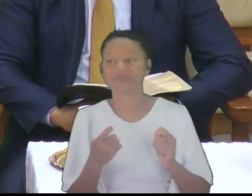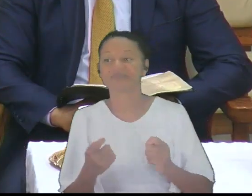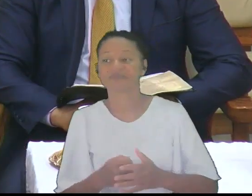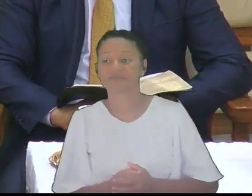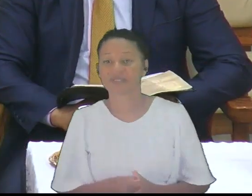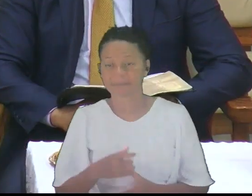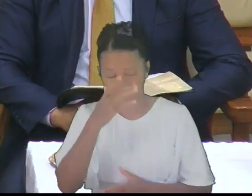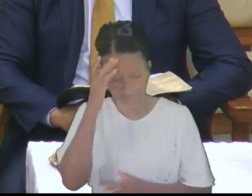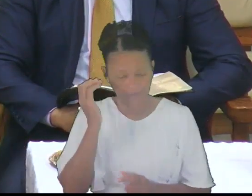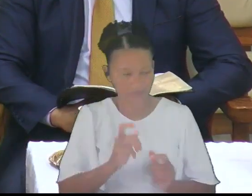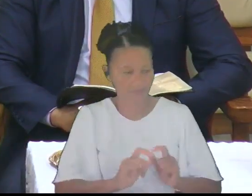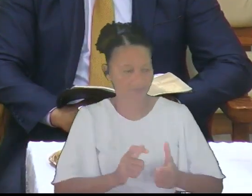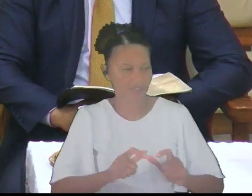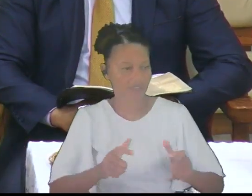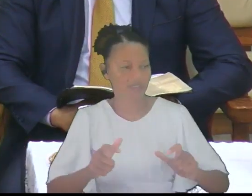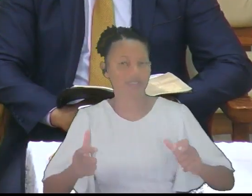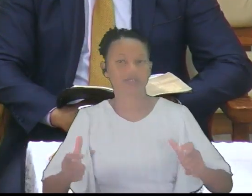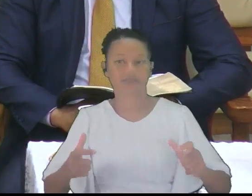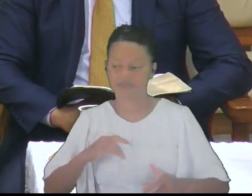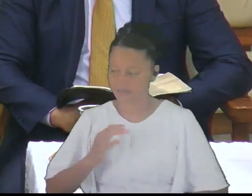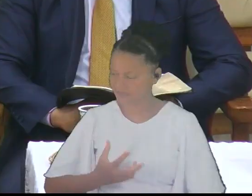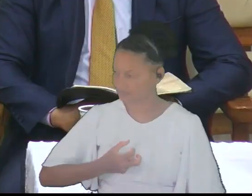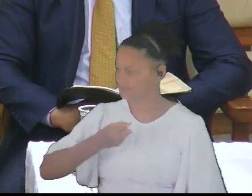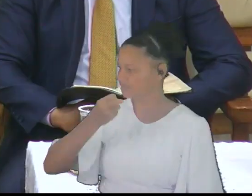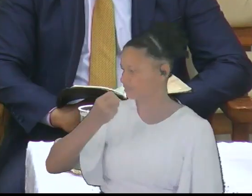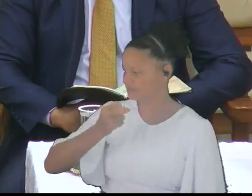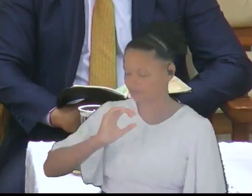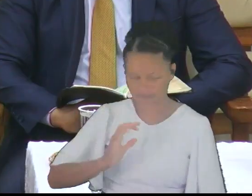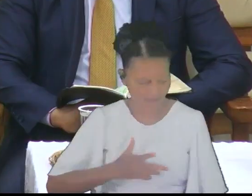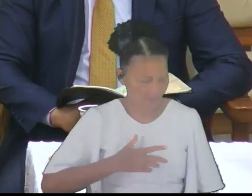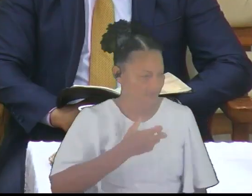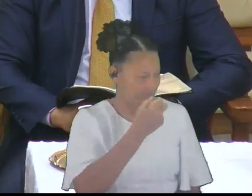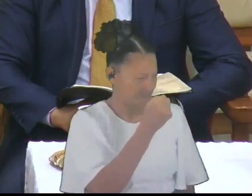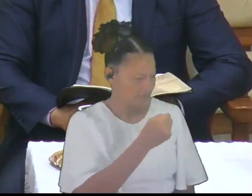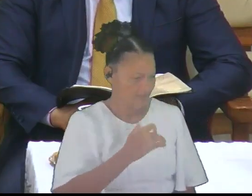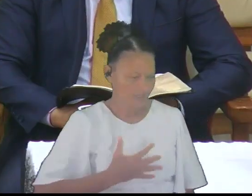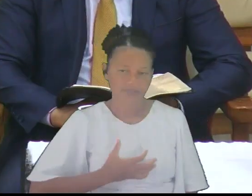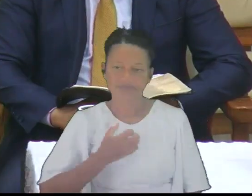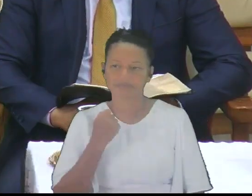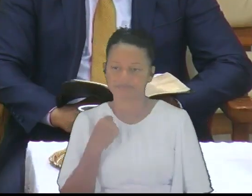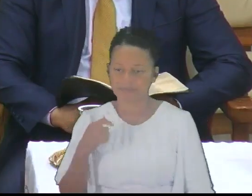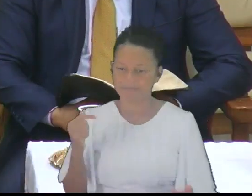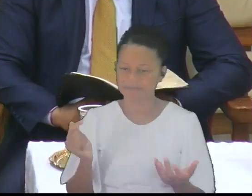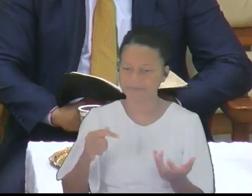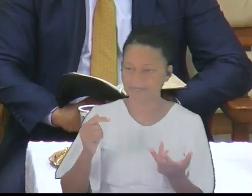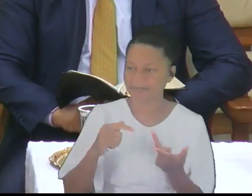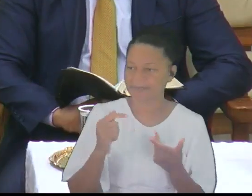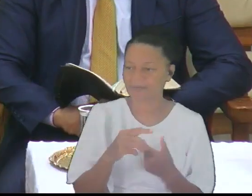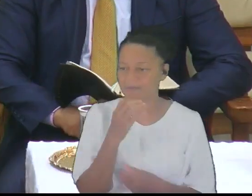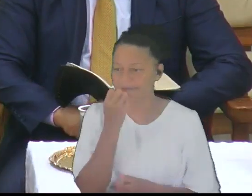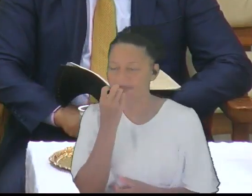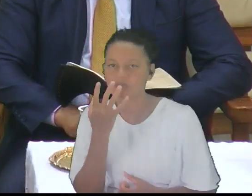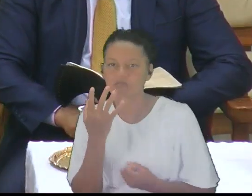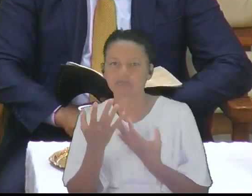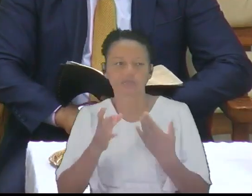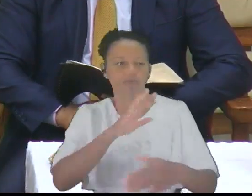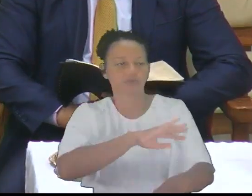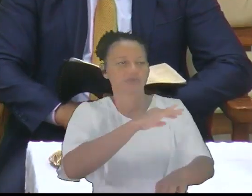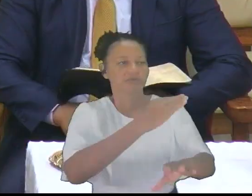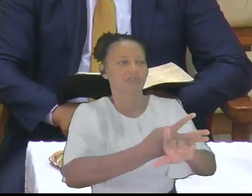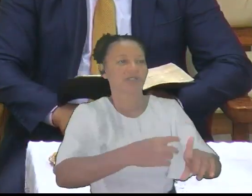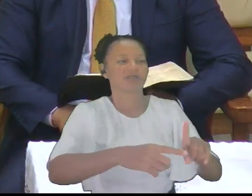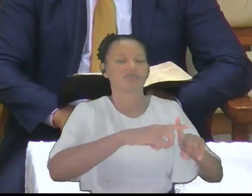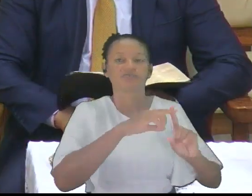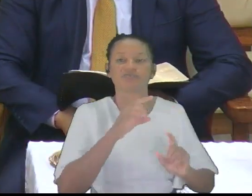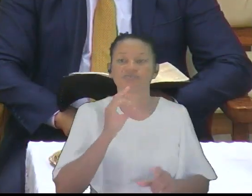quer somente ser salvo, quer somente os benefícios do Calvário, quer somente a